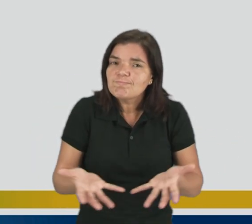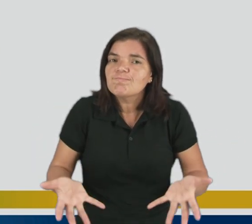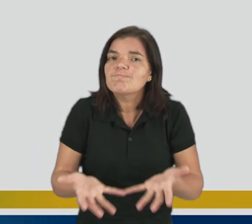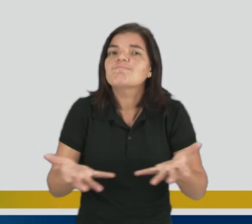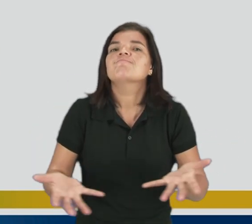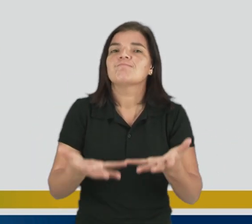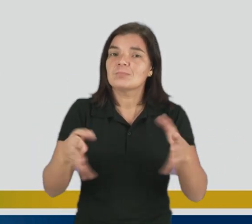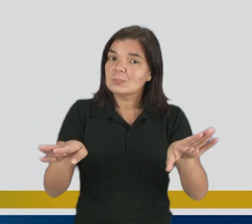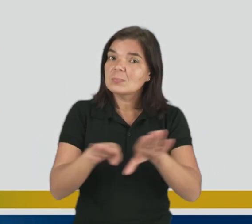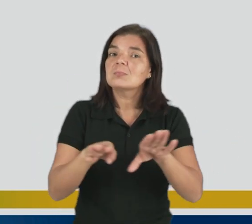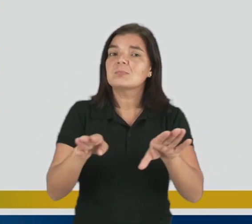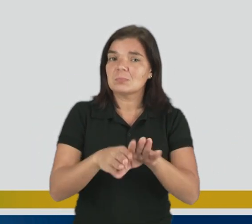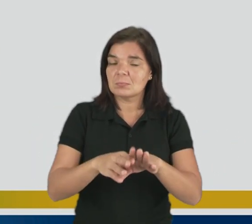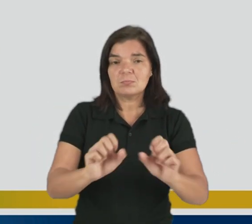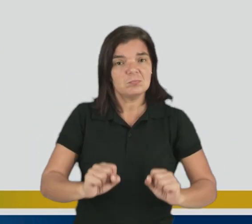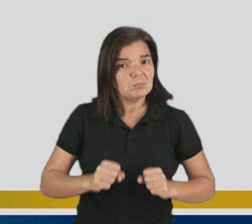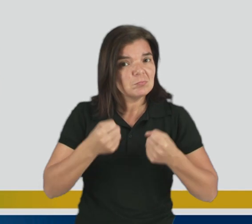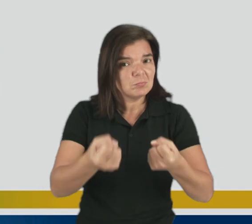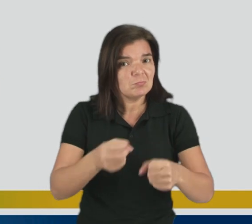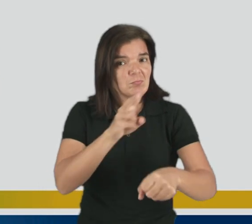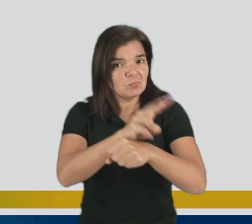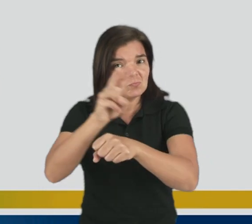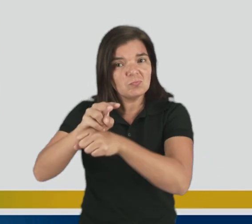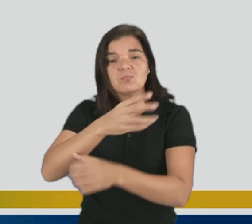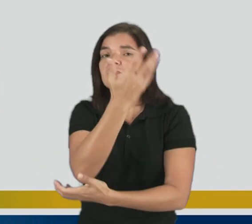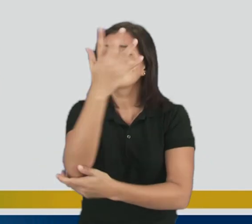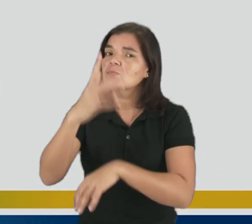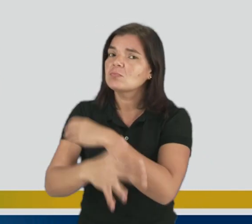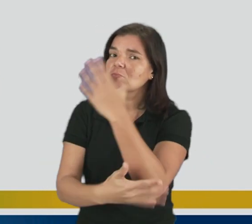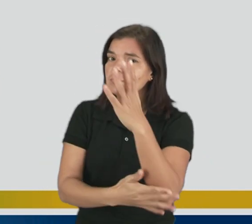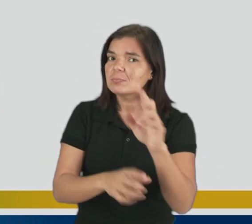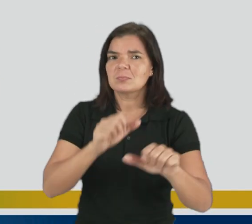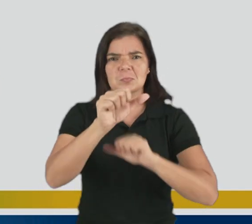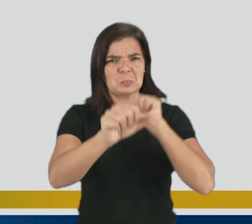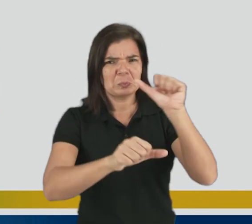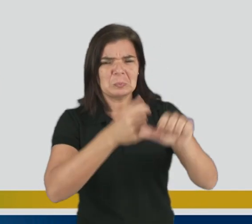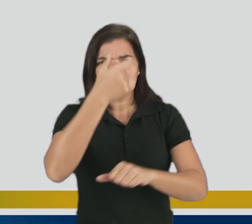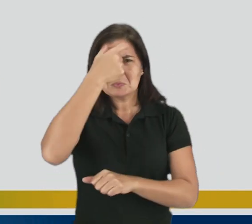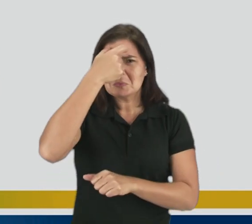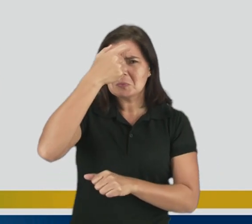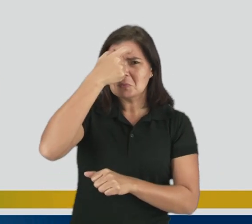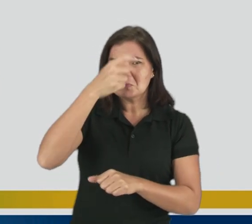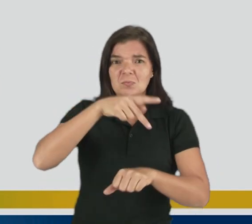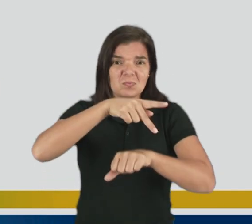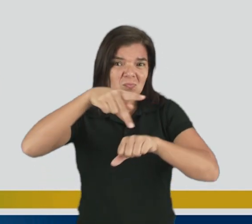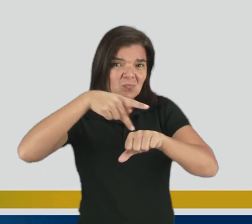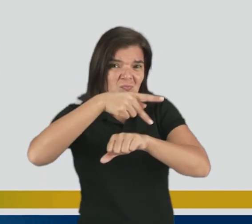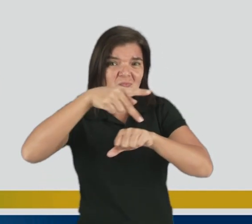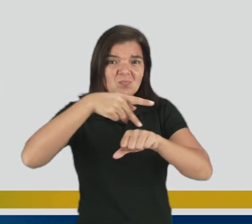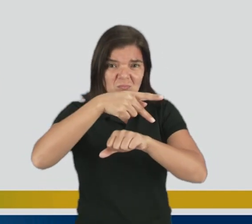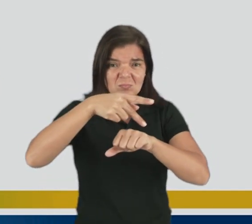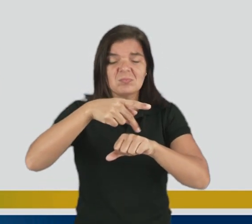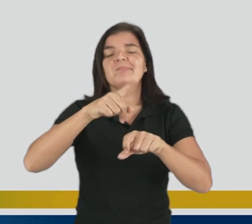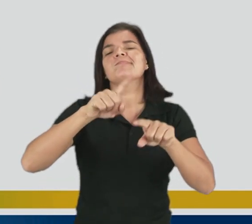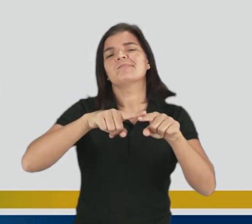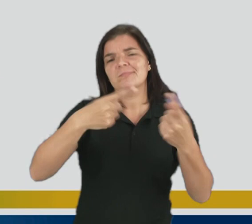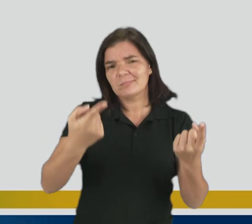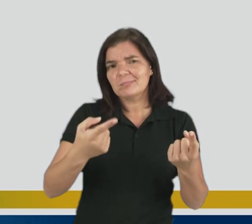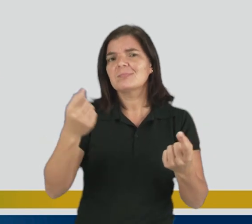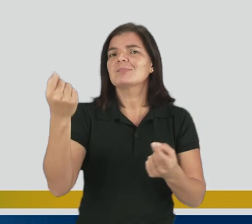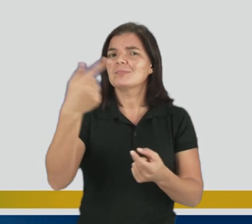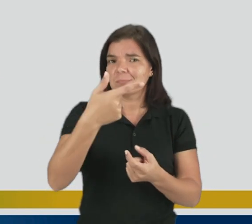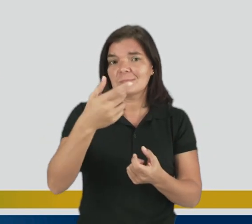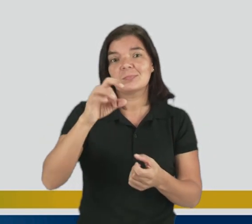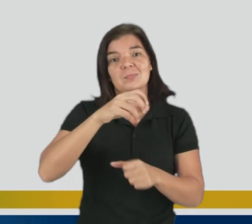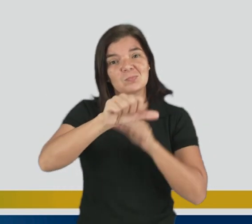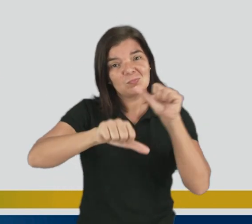incentivando que estas também se empenhem em preservar o meio ambiente? Mudar a mentalidade de uma nação em início de apogeu é muito mais que